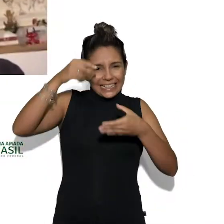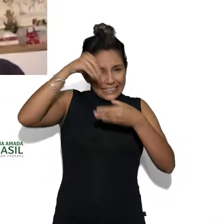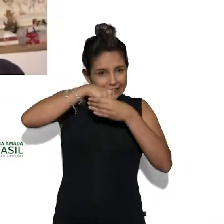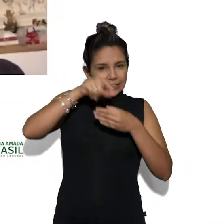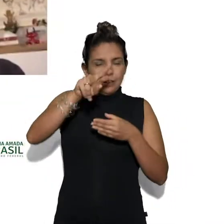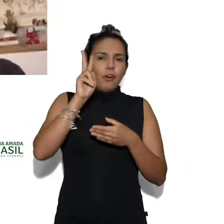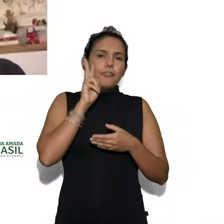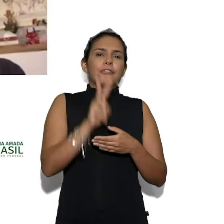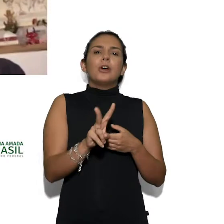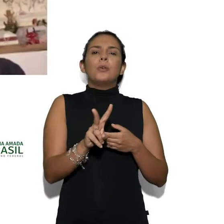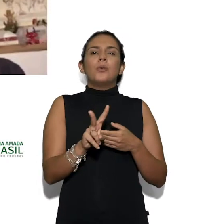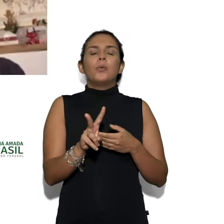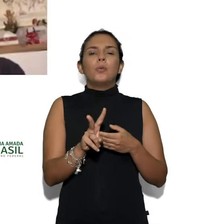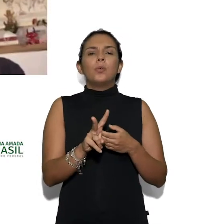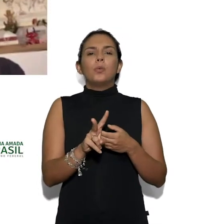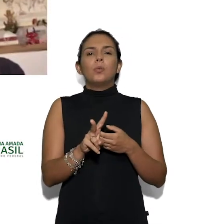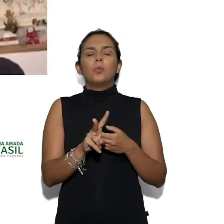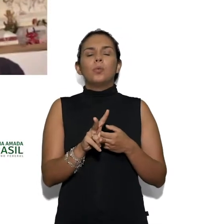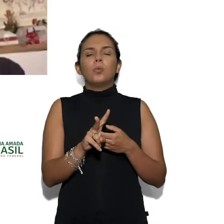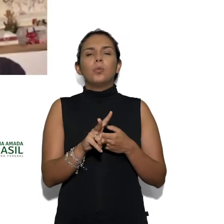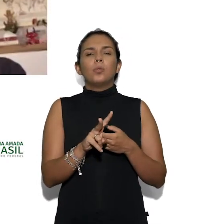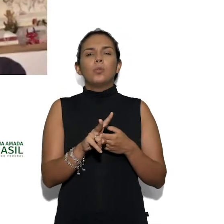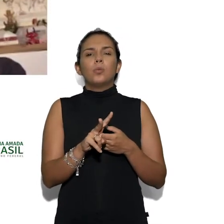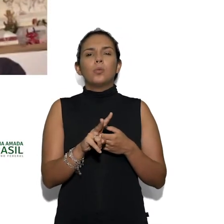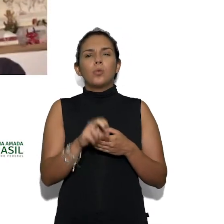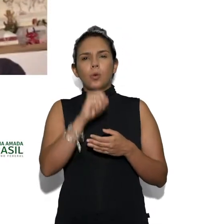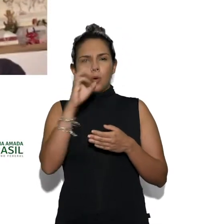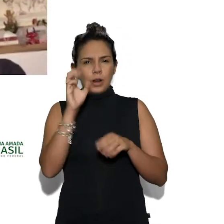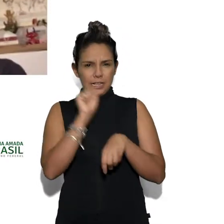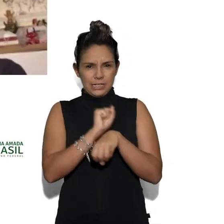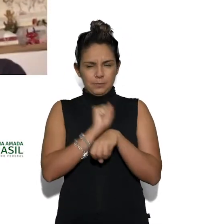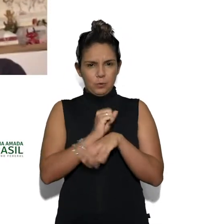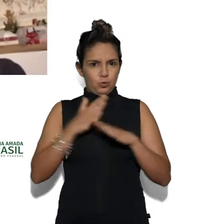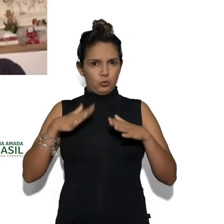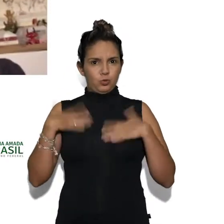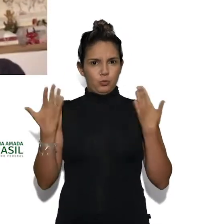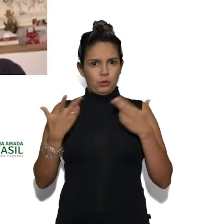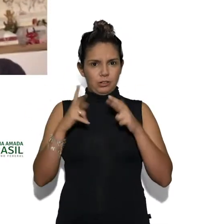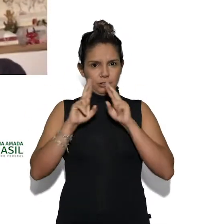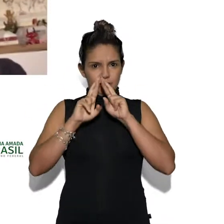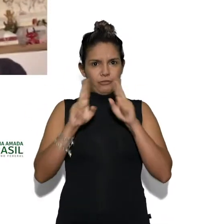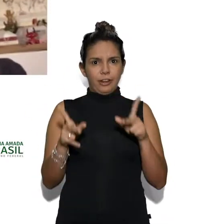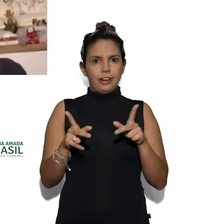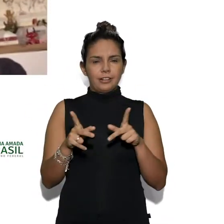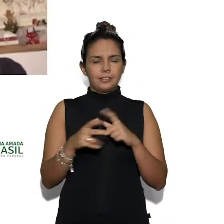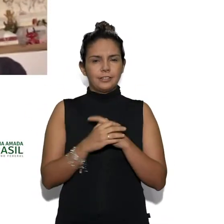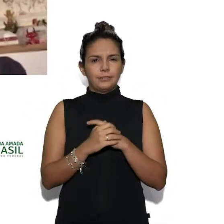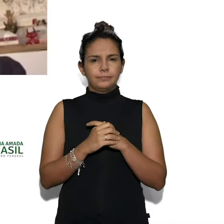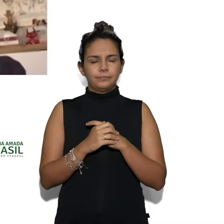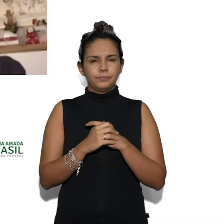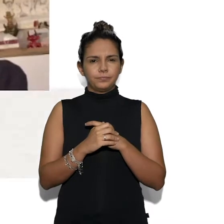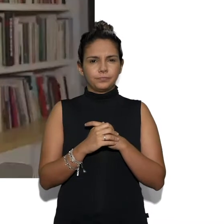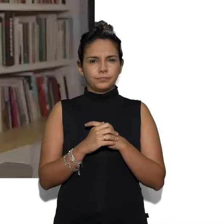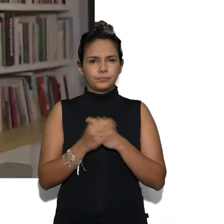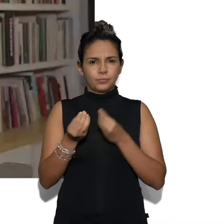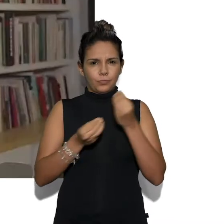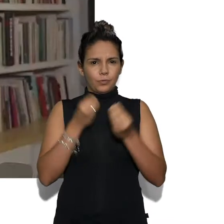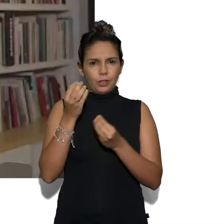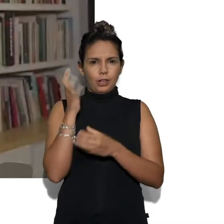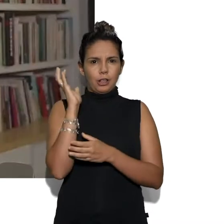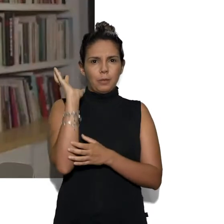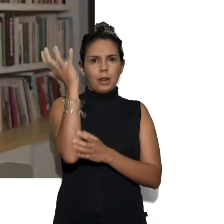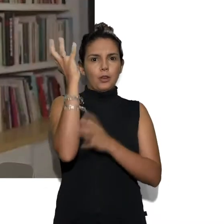você previu ou esperou surpresas diferentes, como a natureza